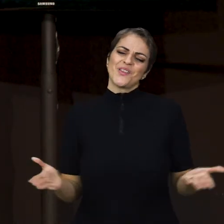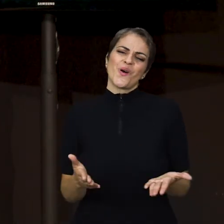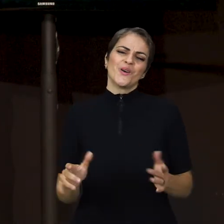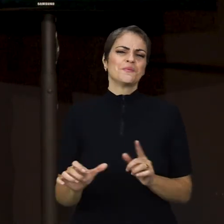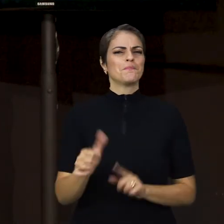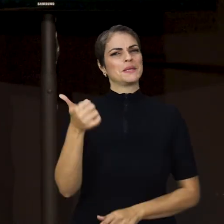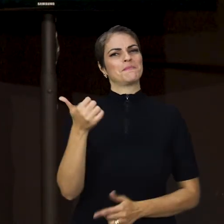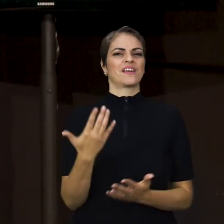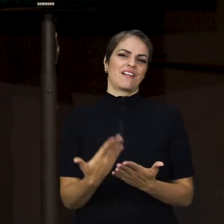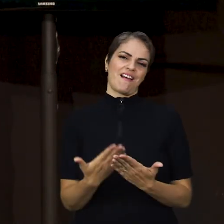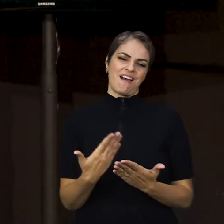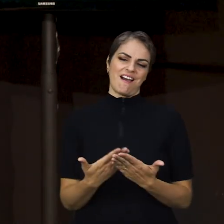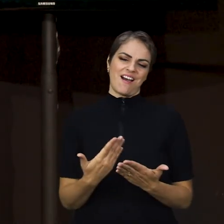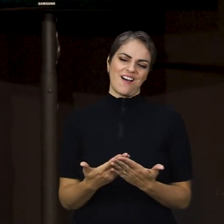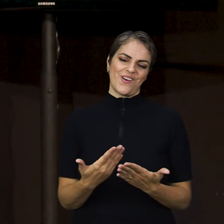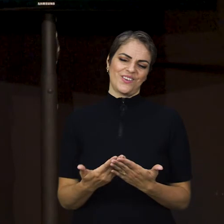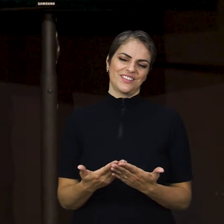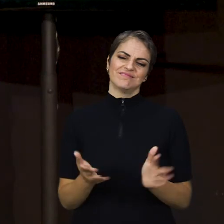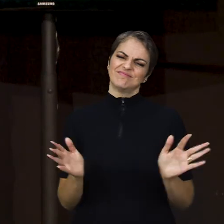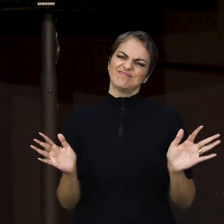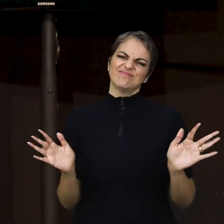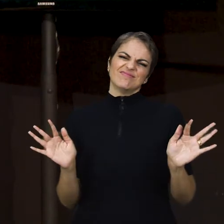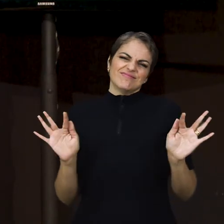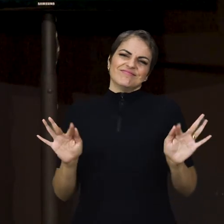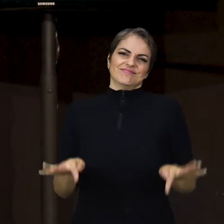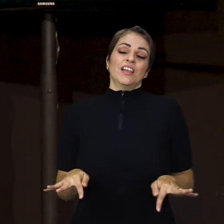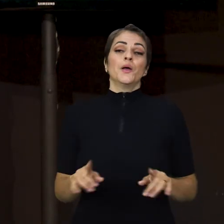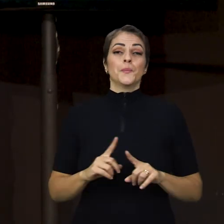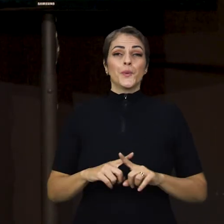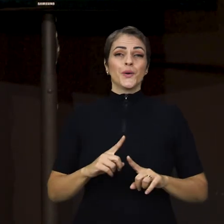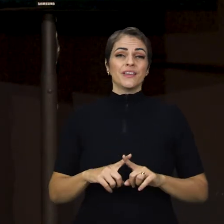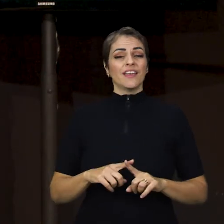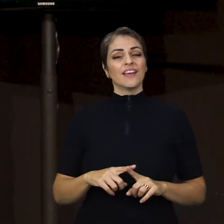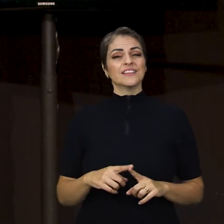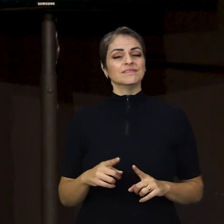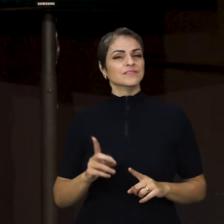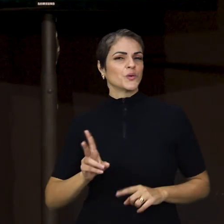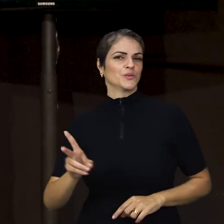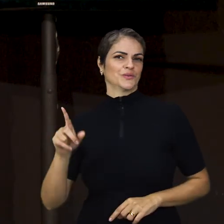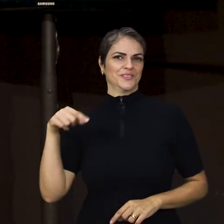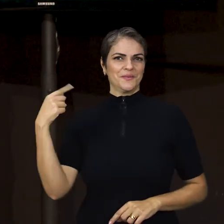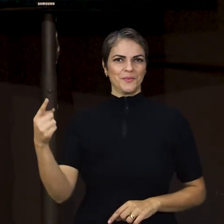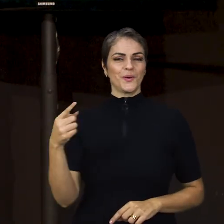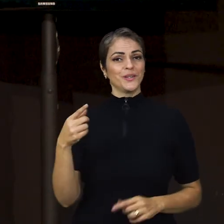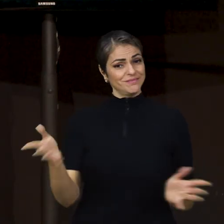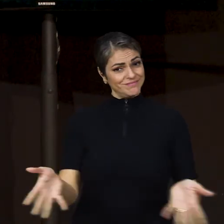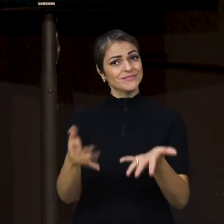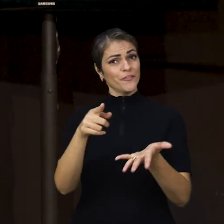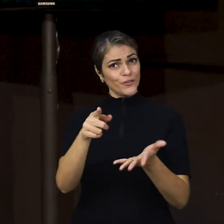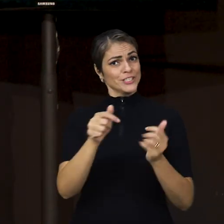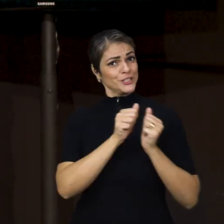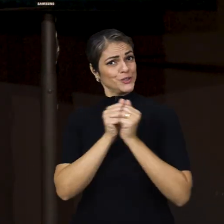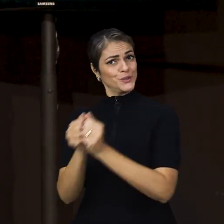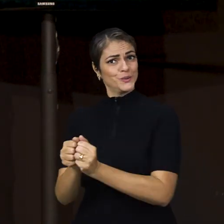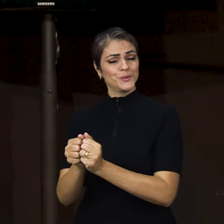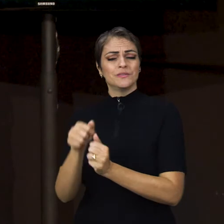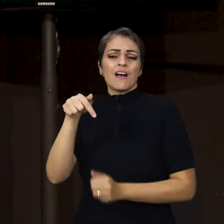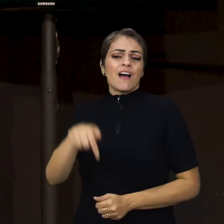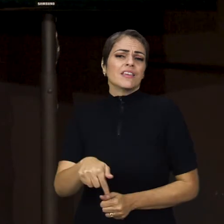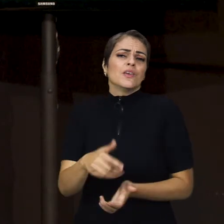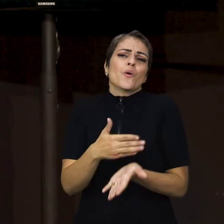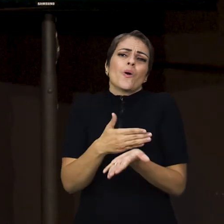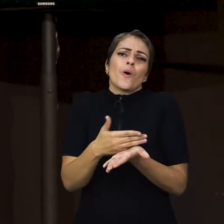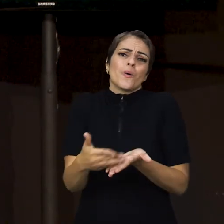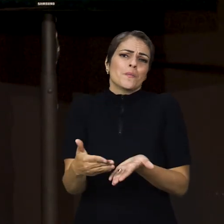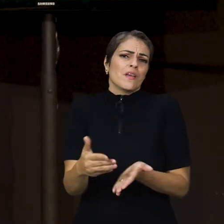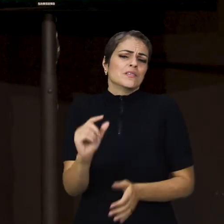eu quero ficar por aqui, eu quero te encorajar a continuar nos acompanhando, porque essa aula introdutória deu só